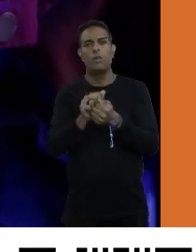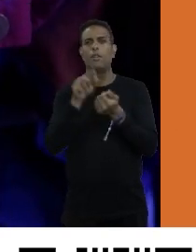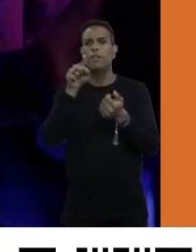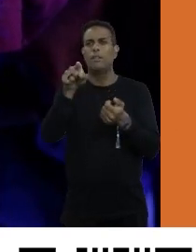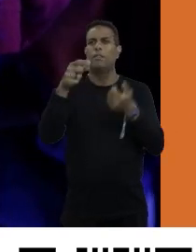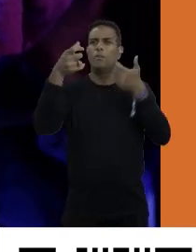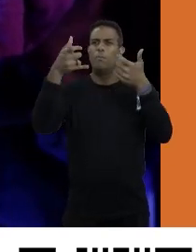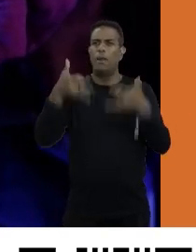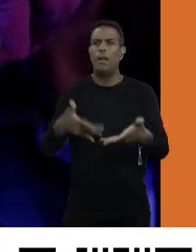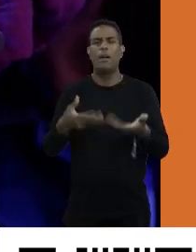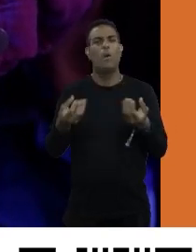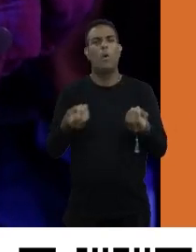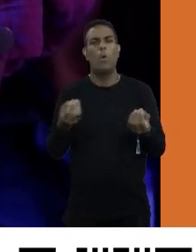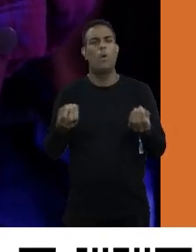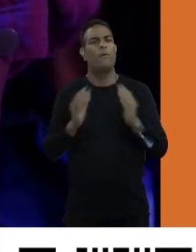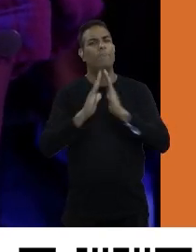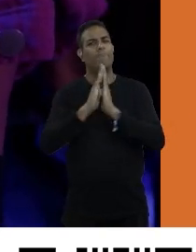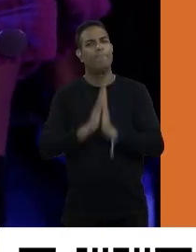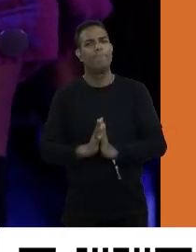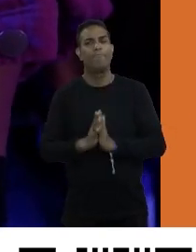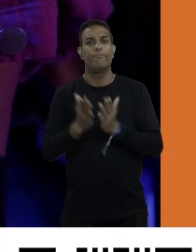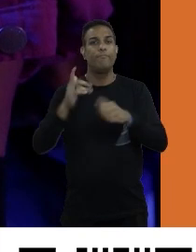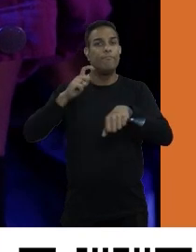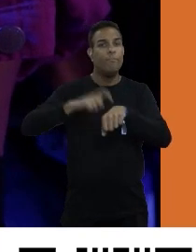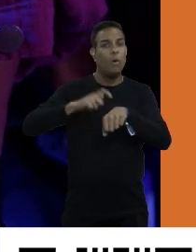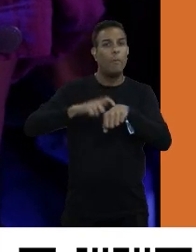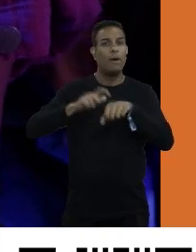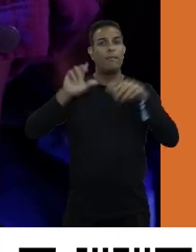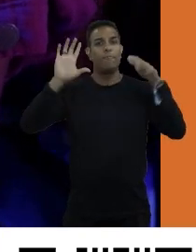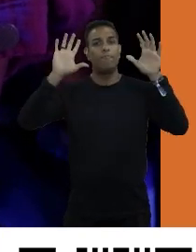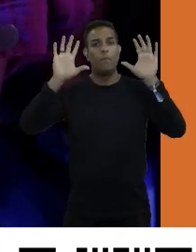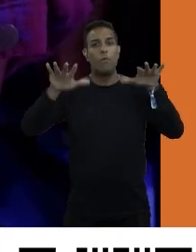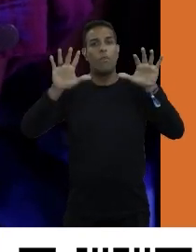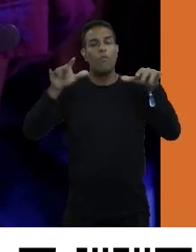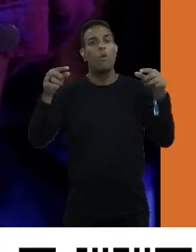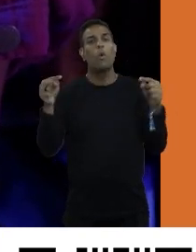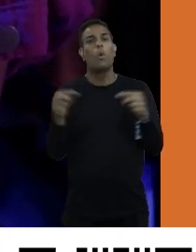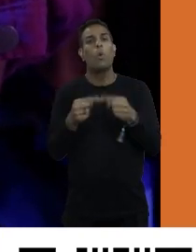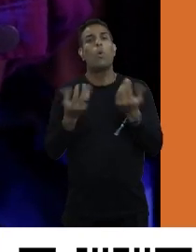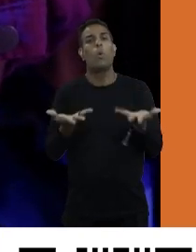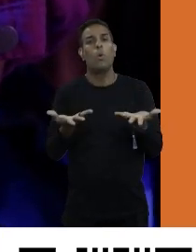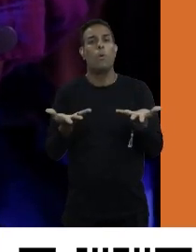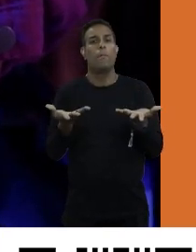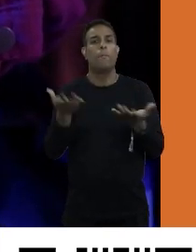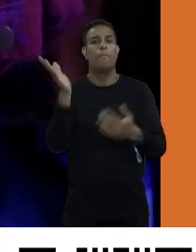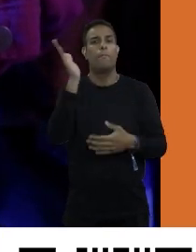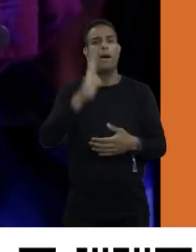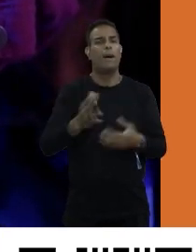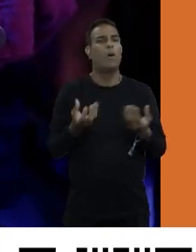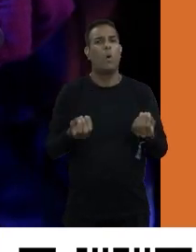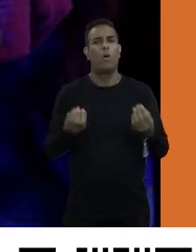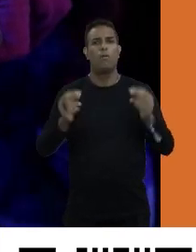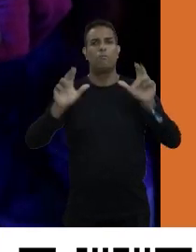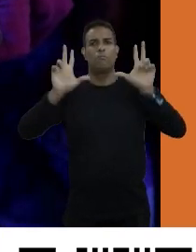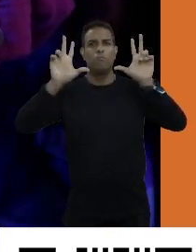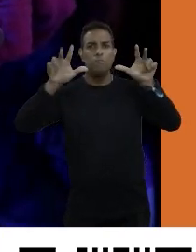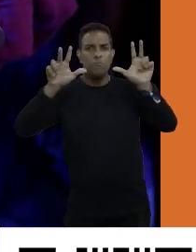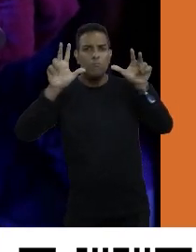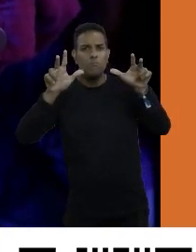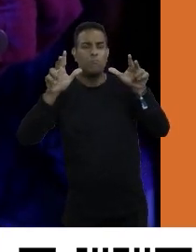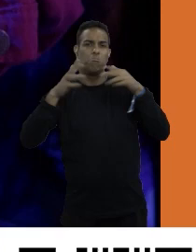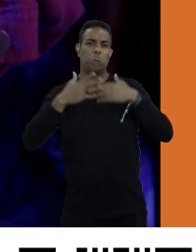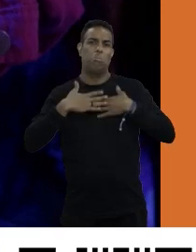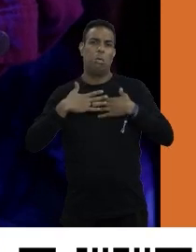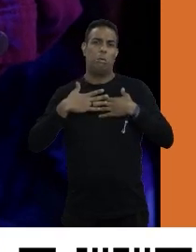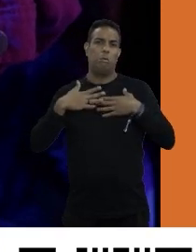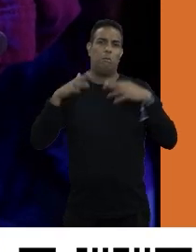você comentasse rapidamente, por favor, a situação atual do vôlei brasileiro masculino, que, assim, a minha